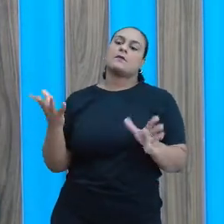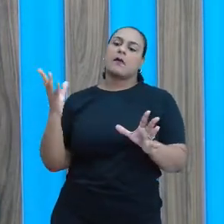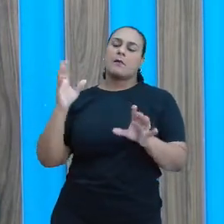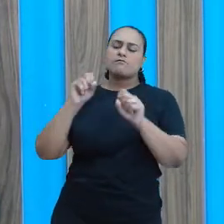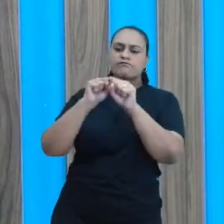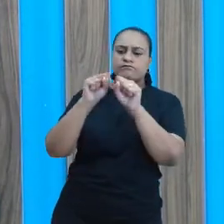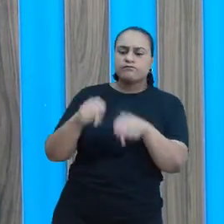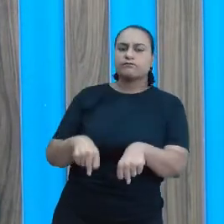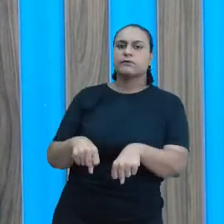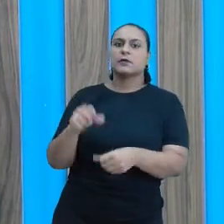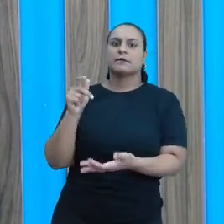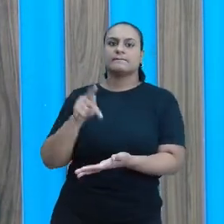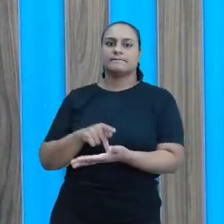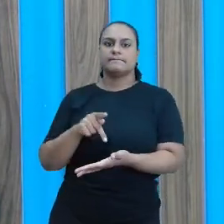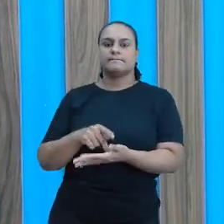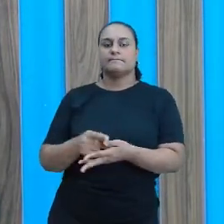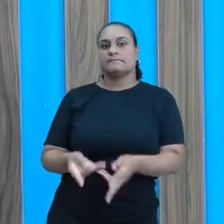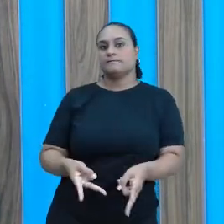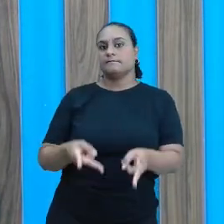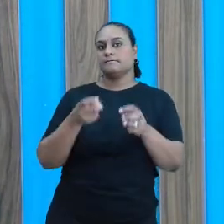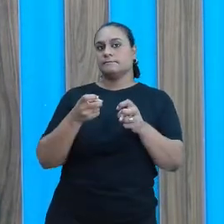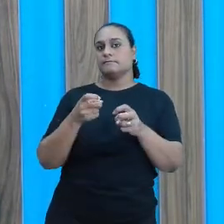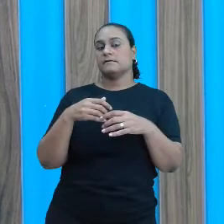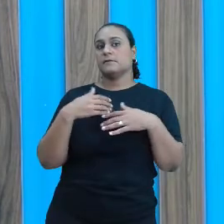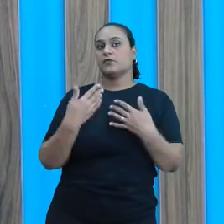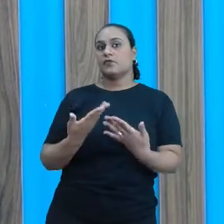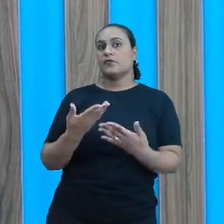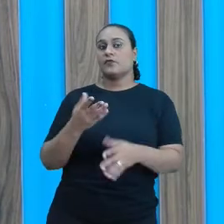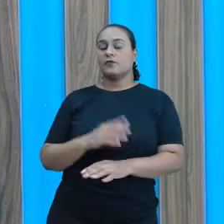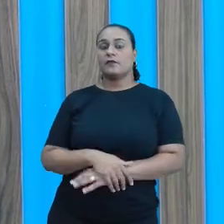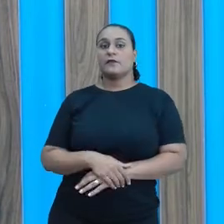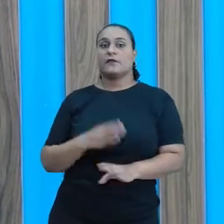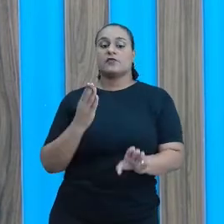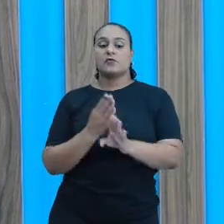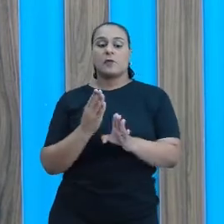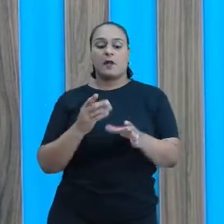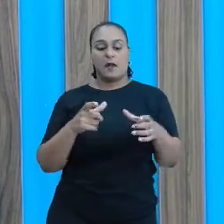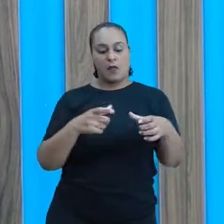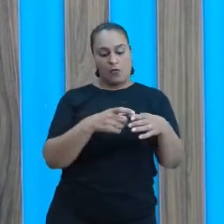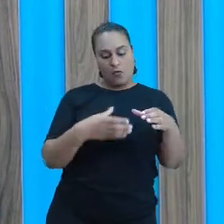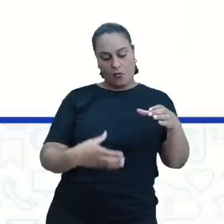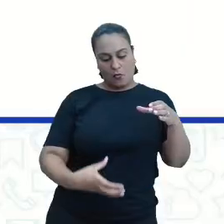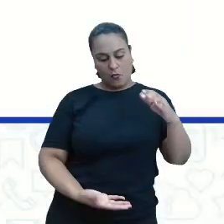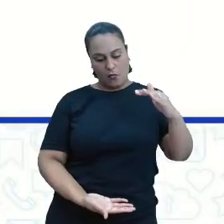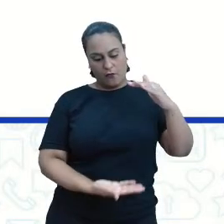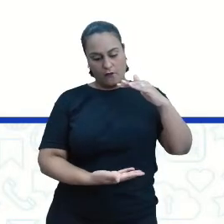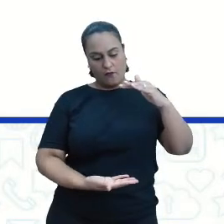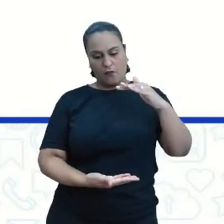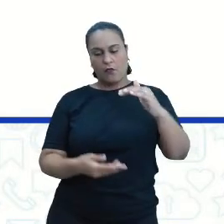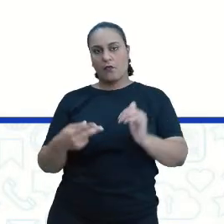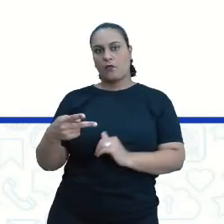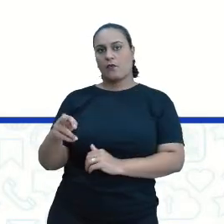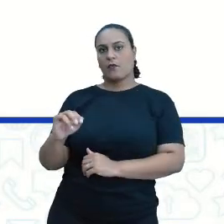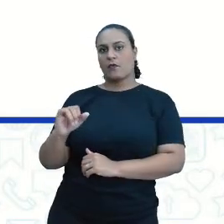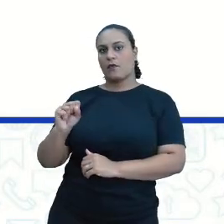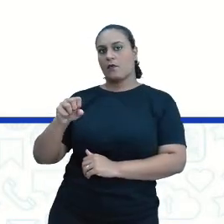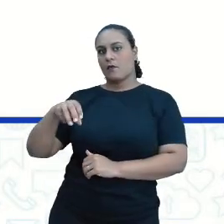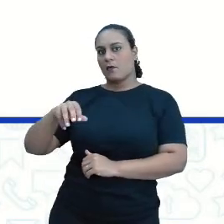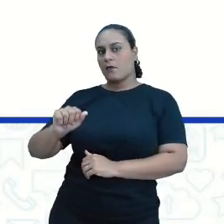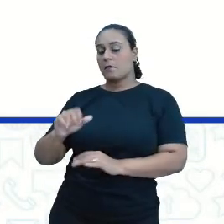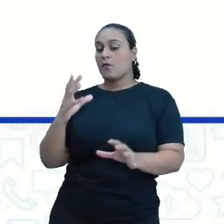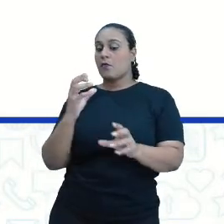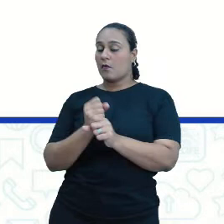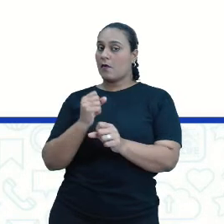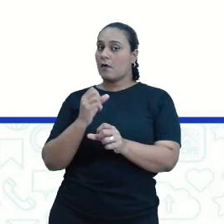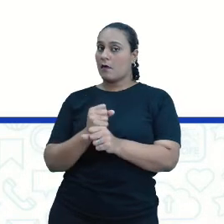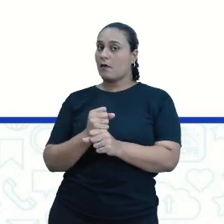sistematização. A gente vai perceber que quando a gente vai determinar o volume de um cilindro ou de um prisma, o cálculo que a gente vai